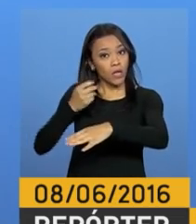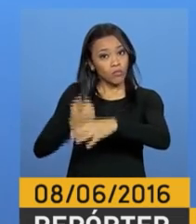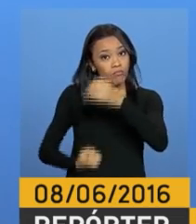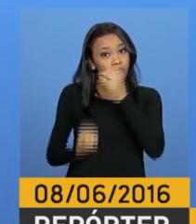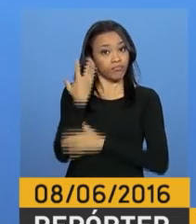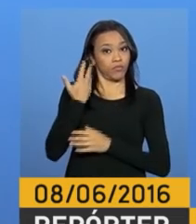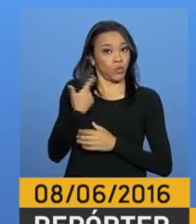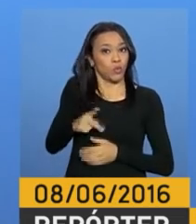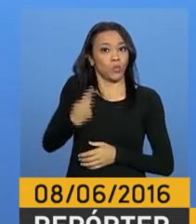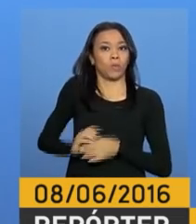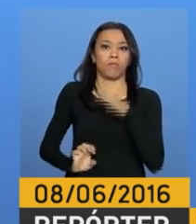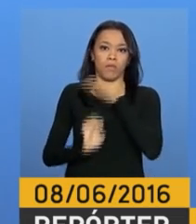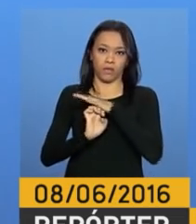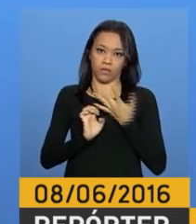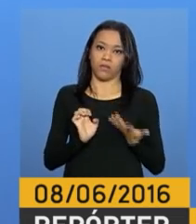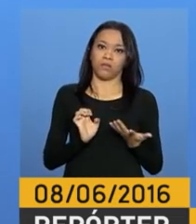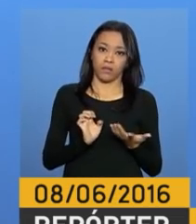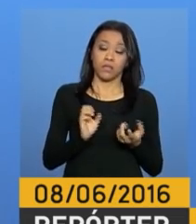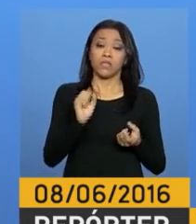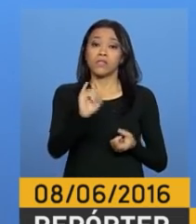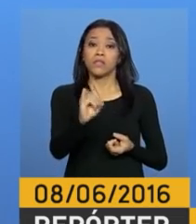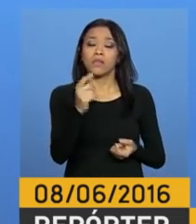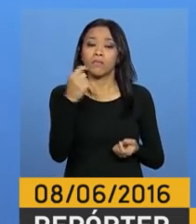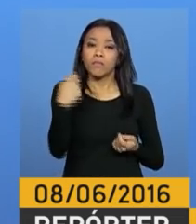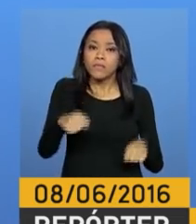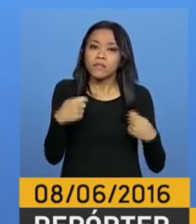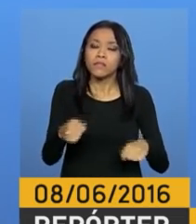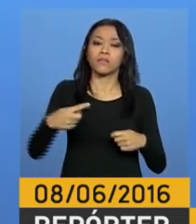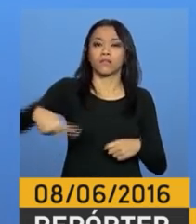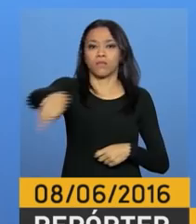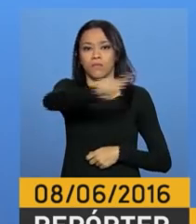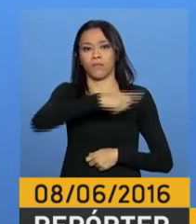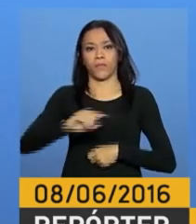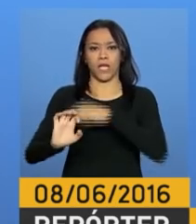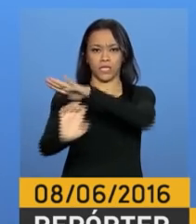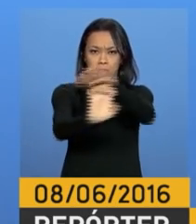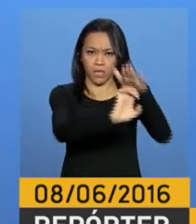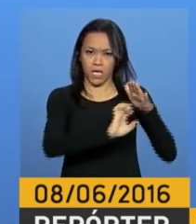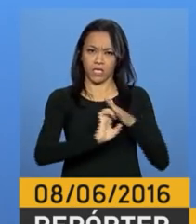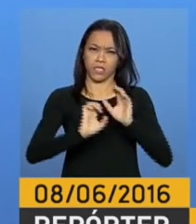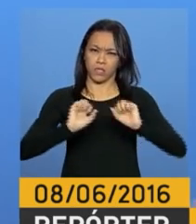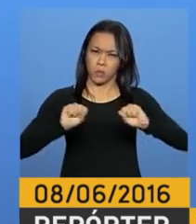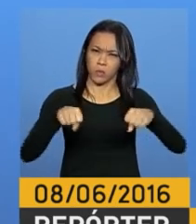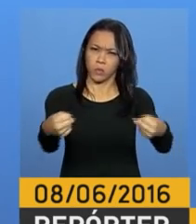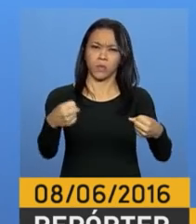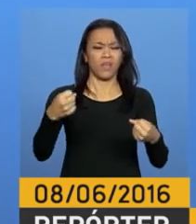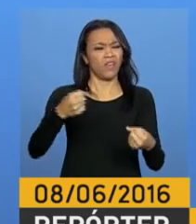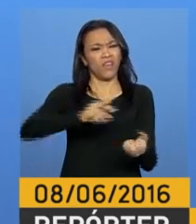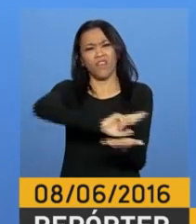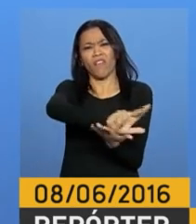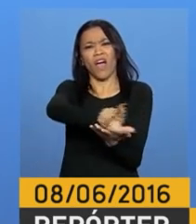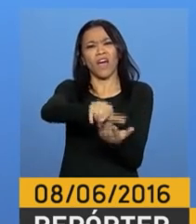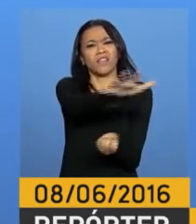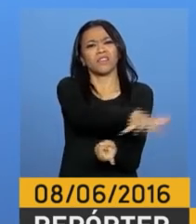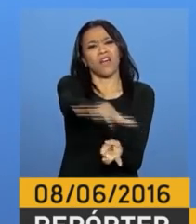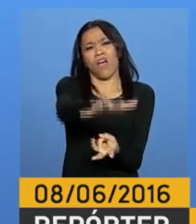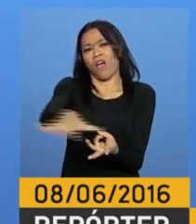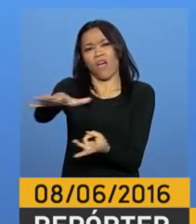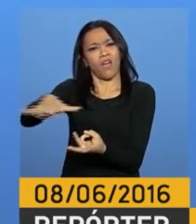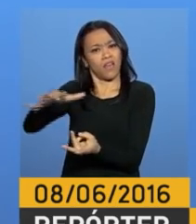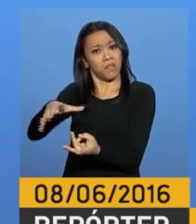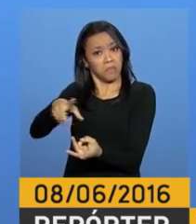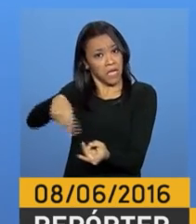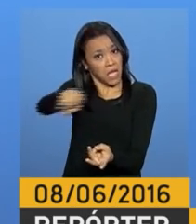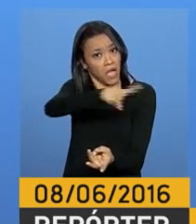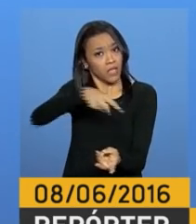crescimento se nós precisamos ter as empresas fortalecidas e todas as áreas para poder inclusive pagar seus impostos